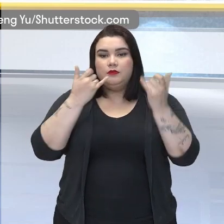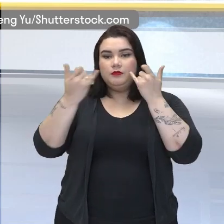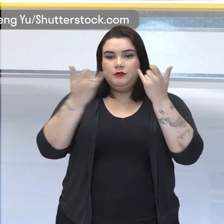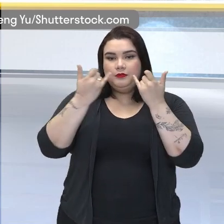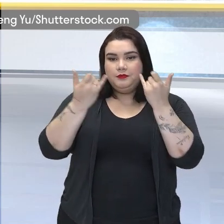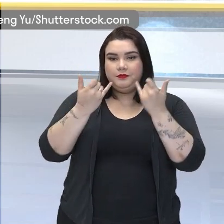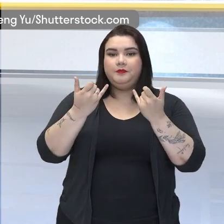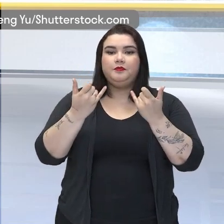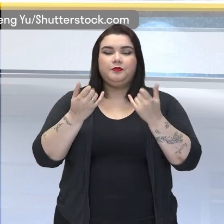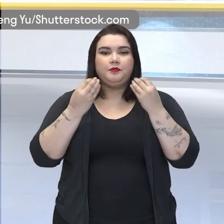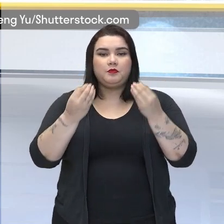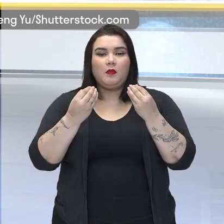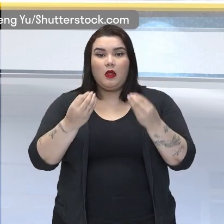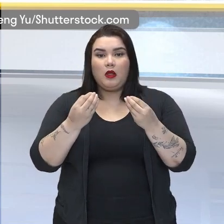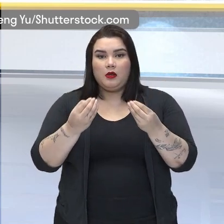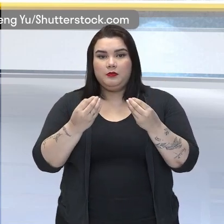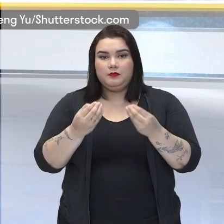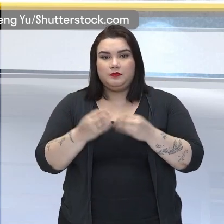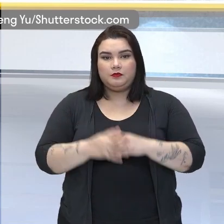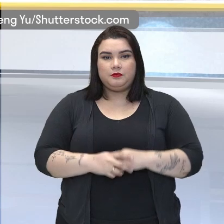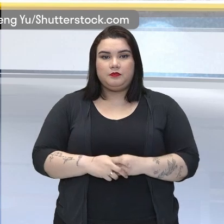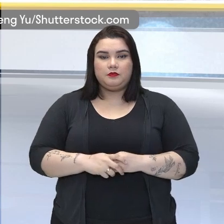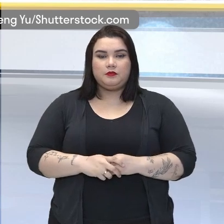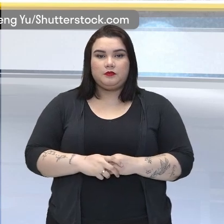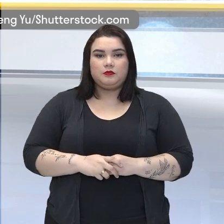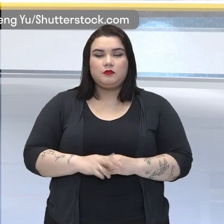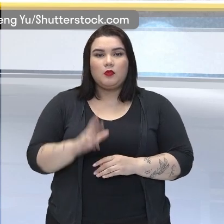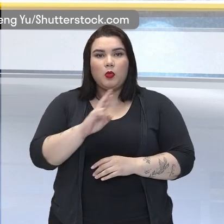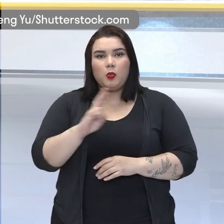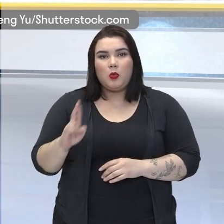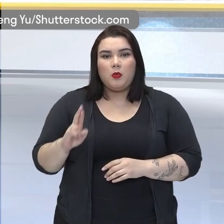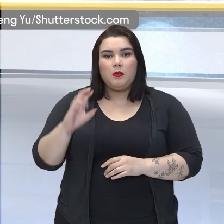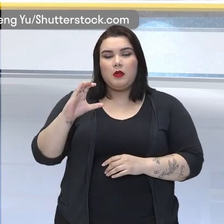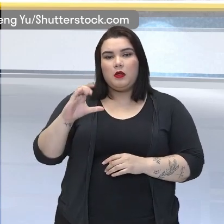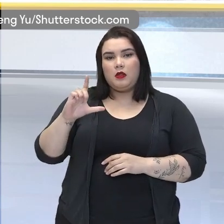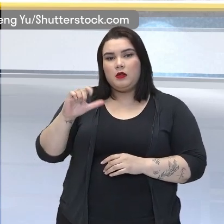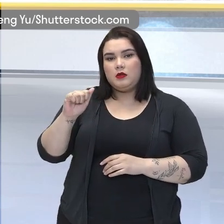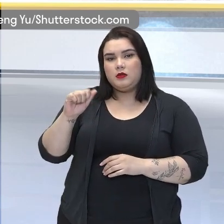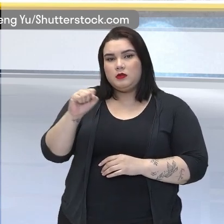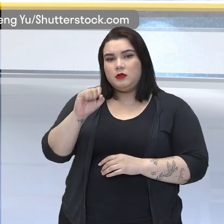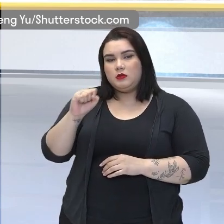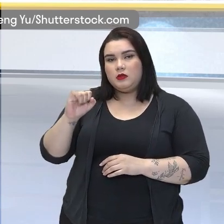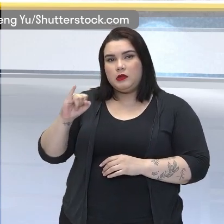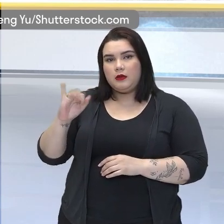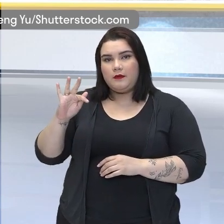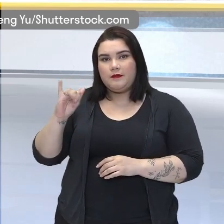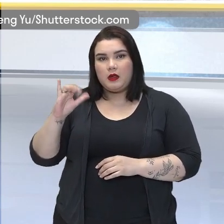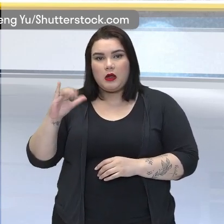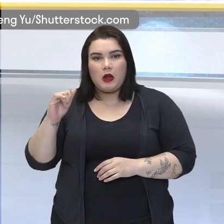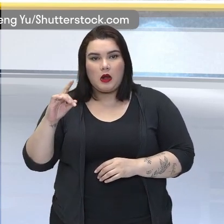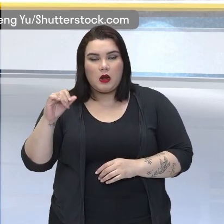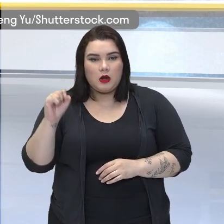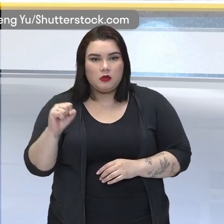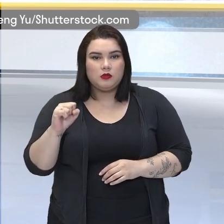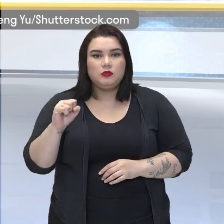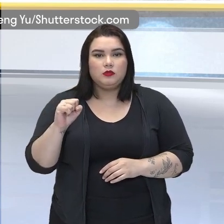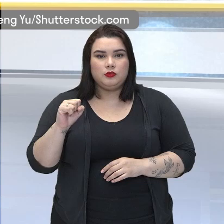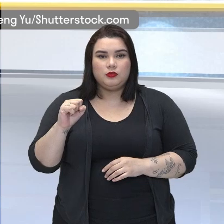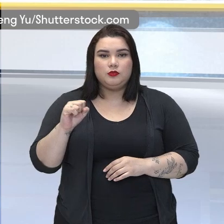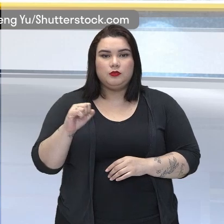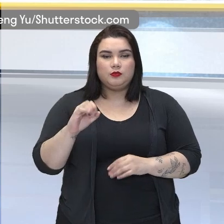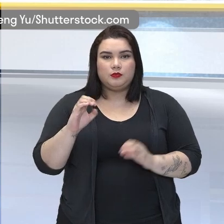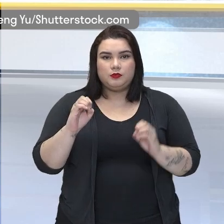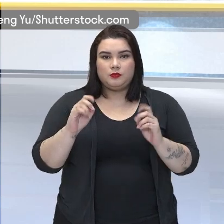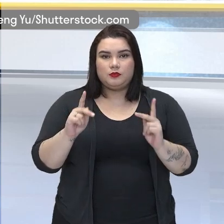informações. Para que servem, né? Eles são chamados de classified, classificados, classified,